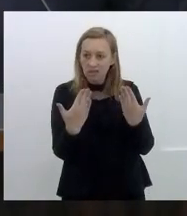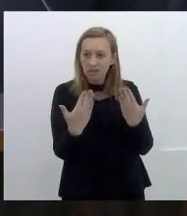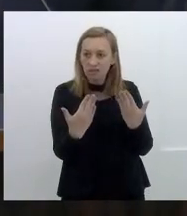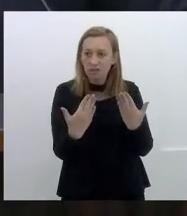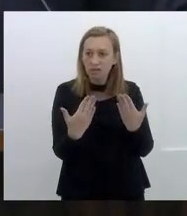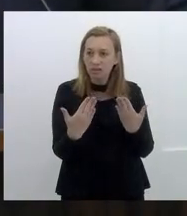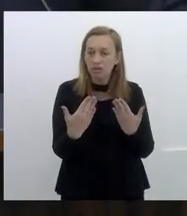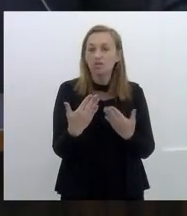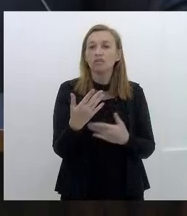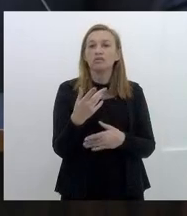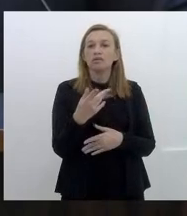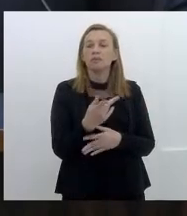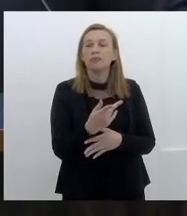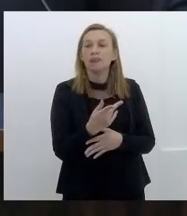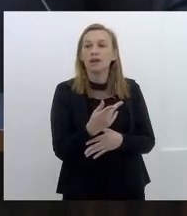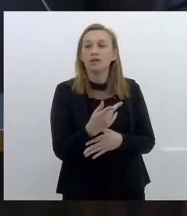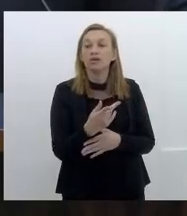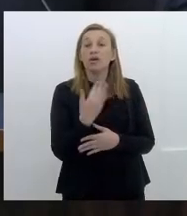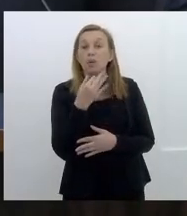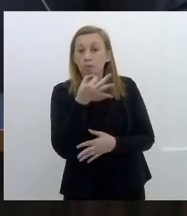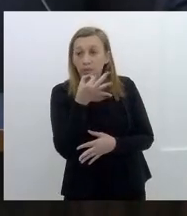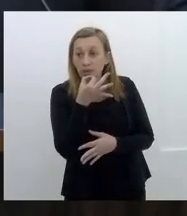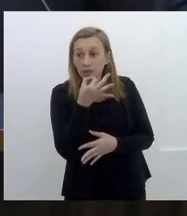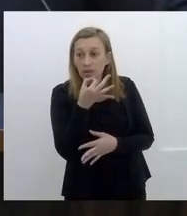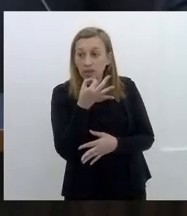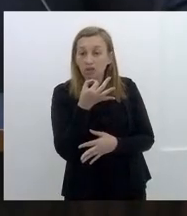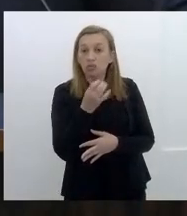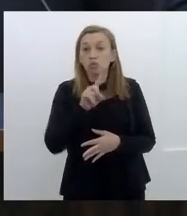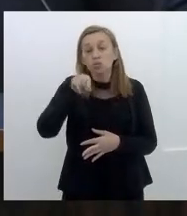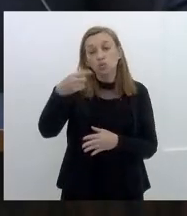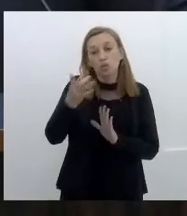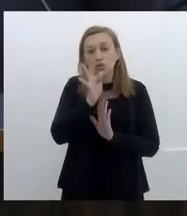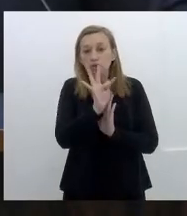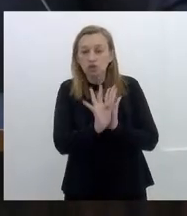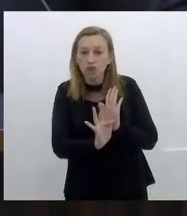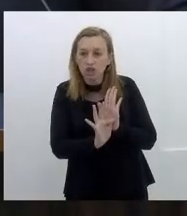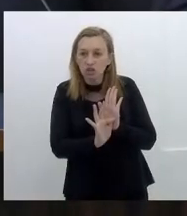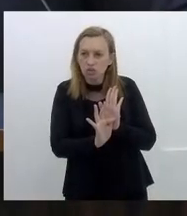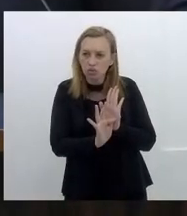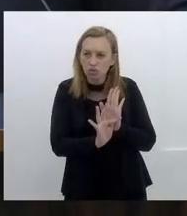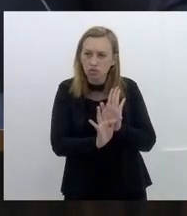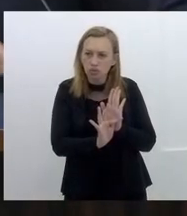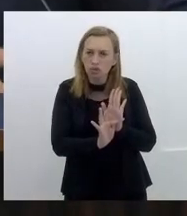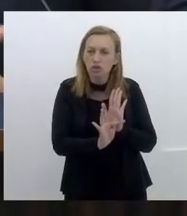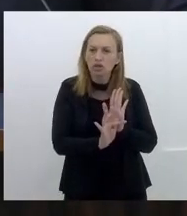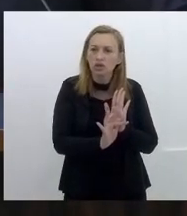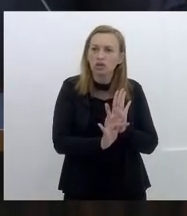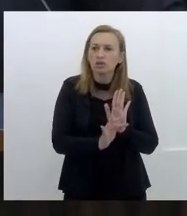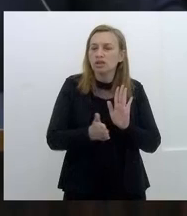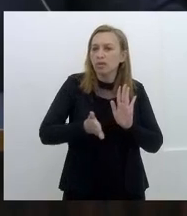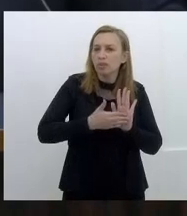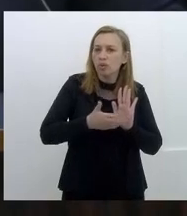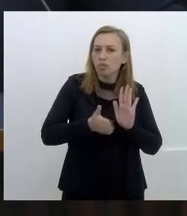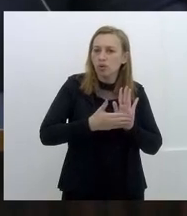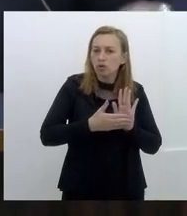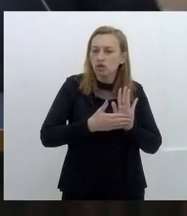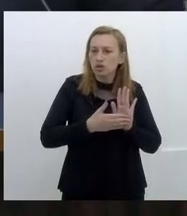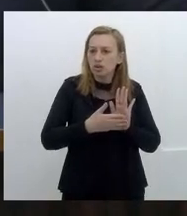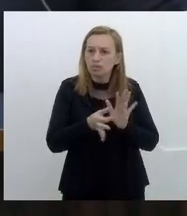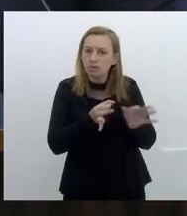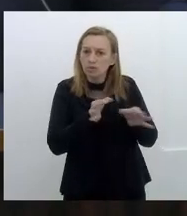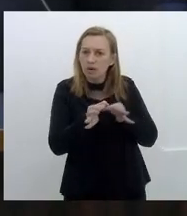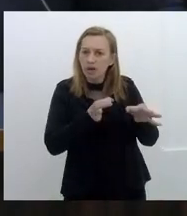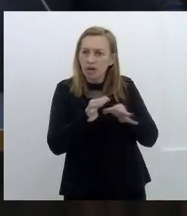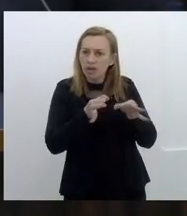levando em consideração a sugestão para o novo texto de adequação ao texto da proposta e